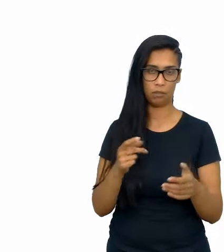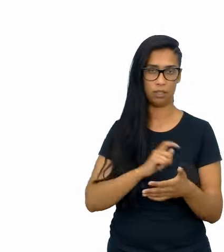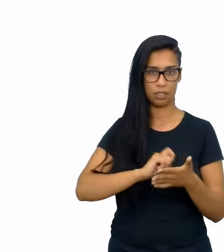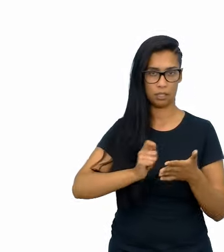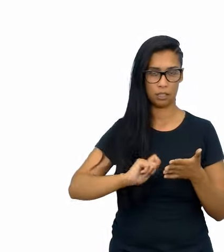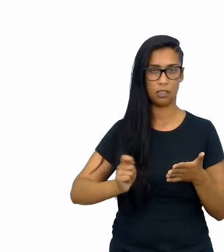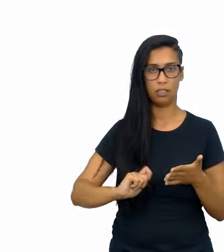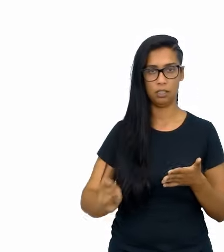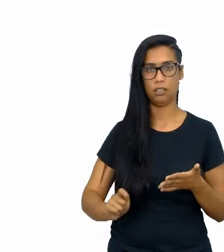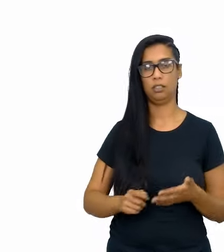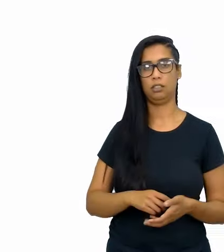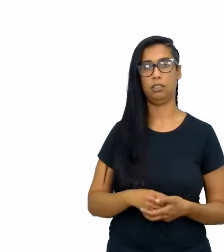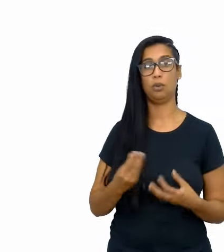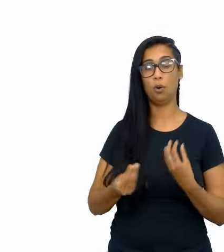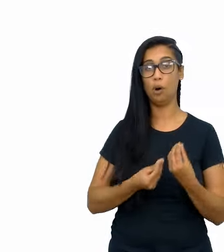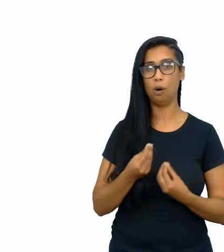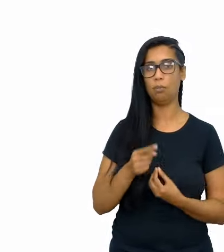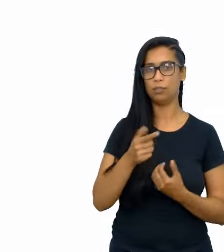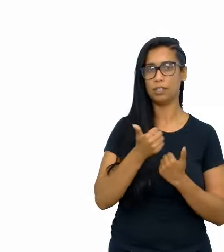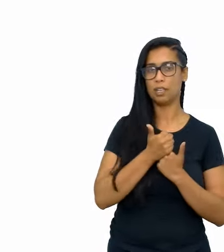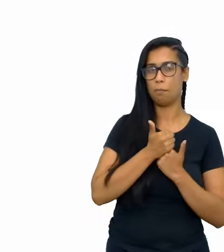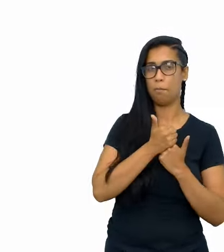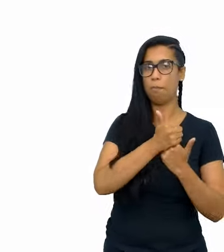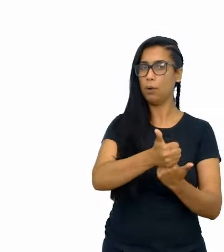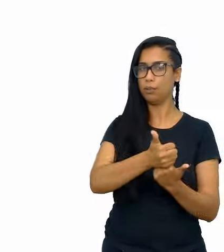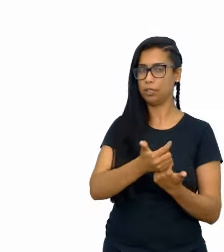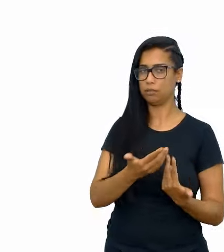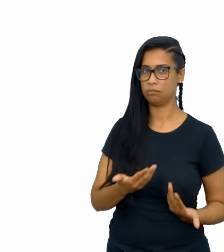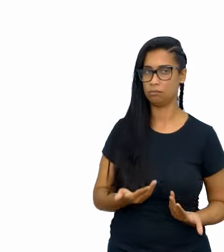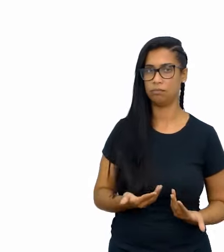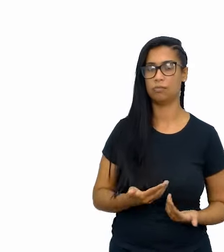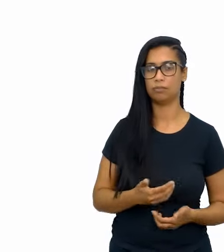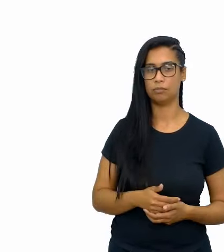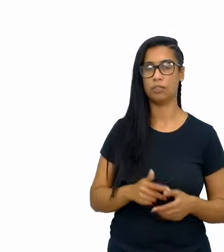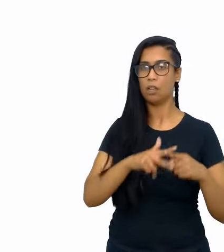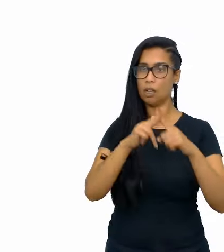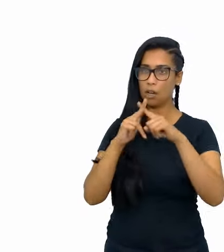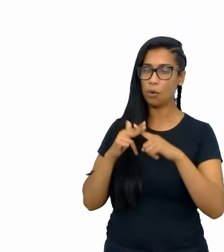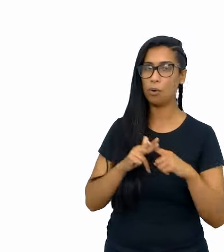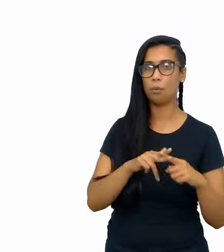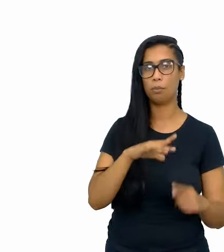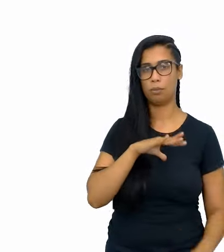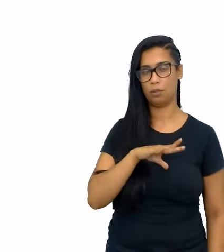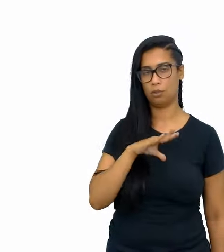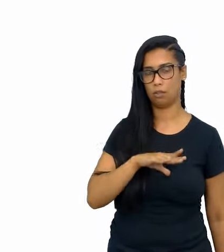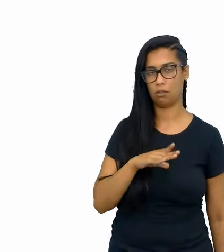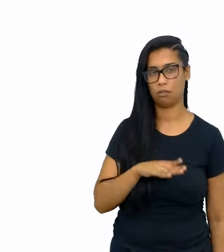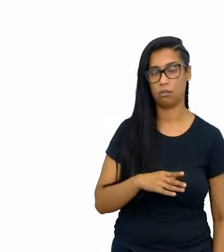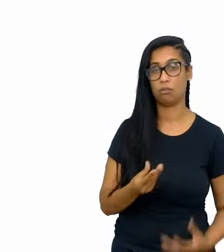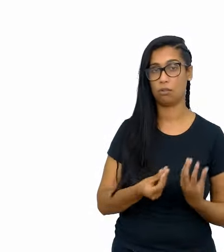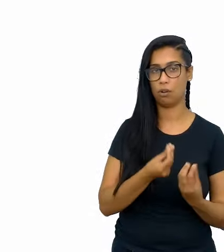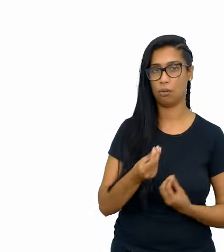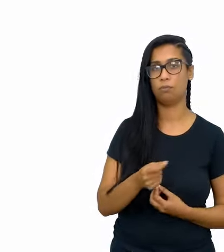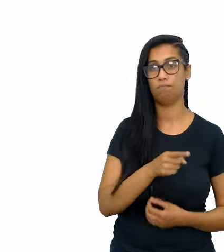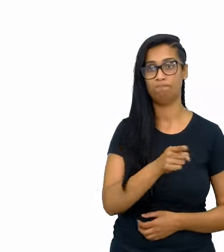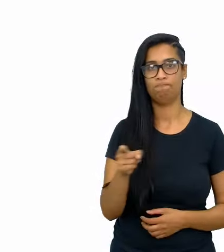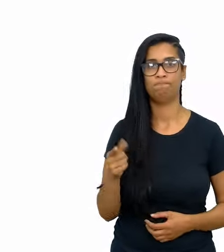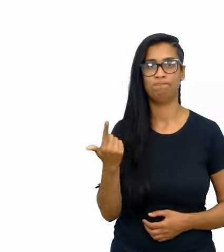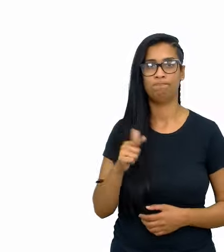apoios eu tenho para corrigir essas eventuais inadequações? Com tudo isso, eu consigo tornar